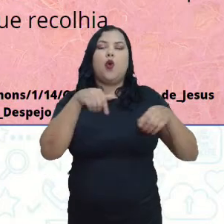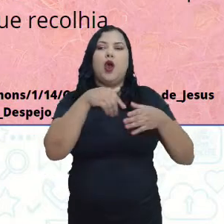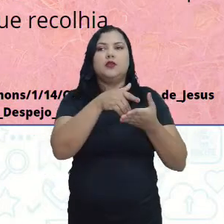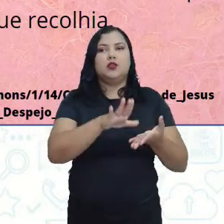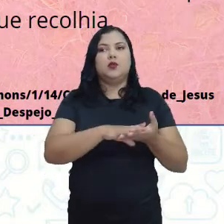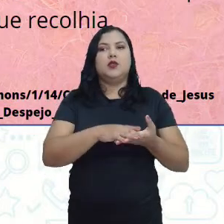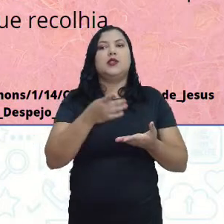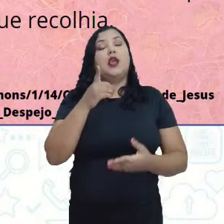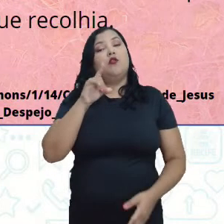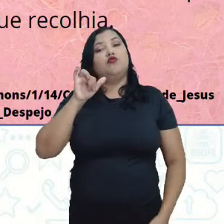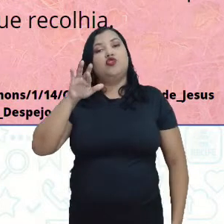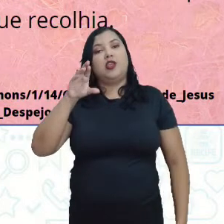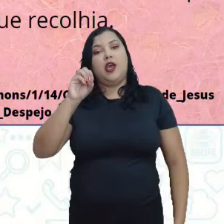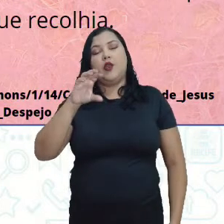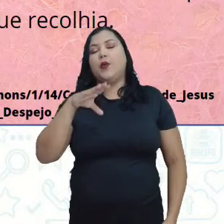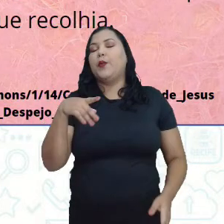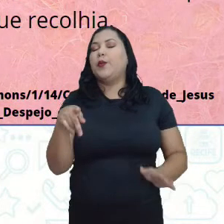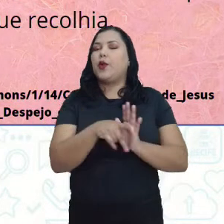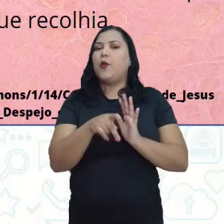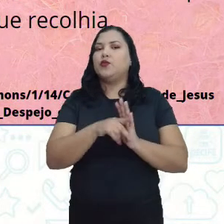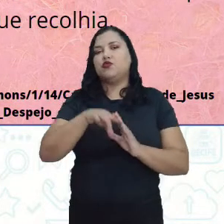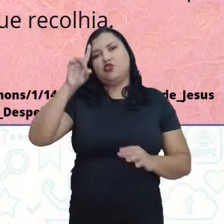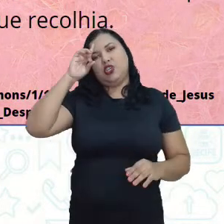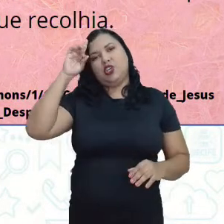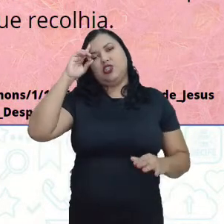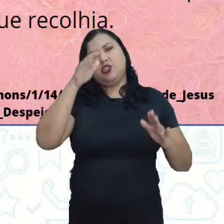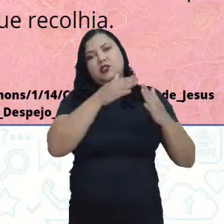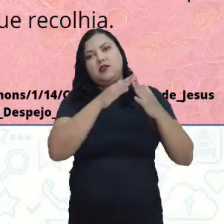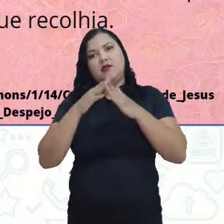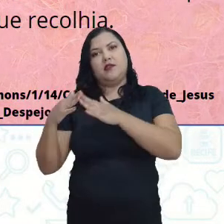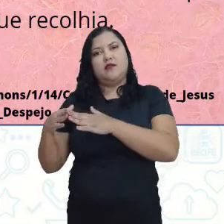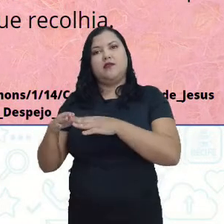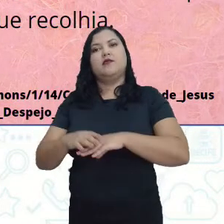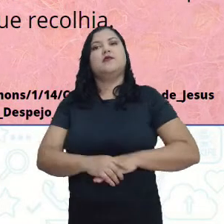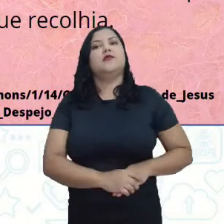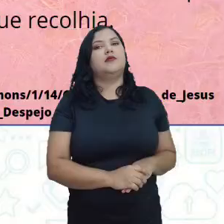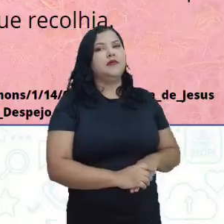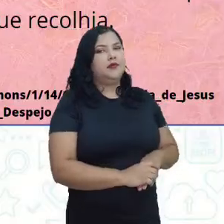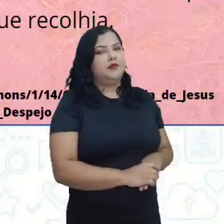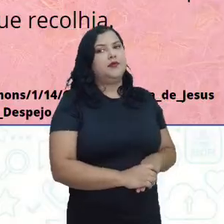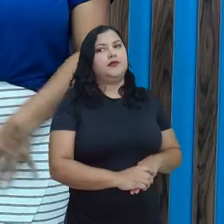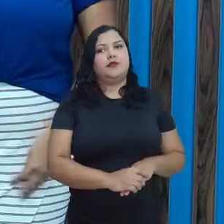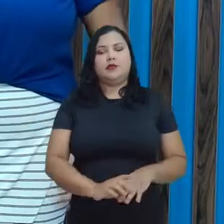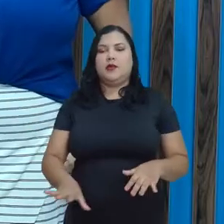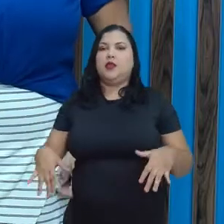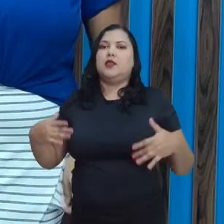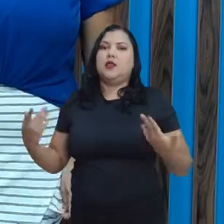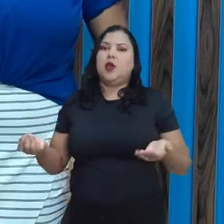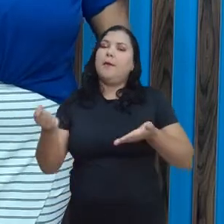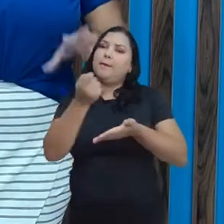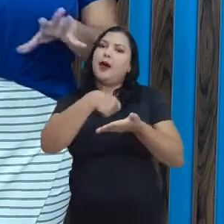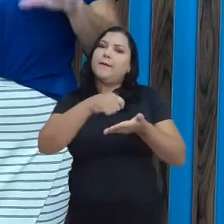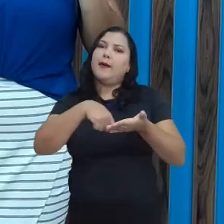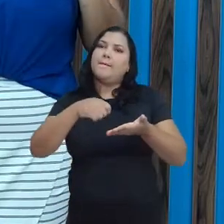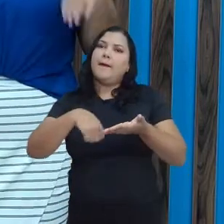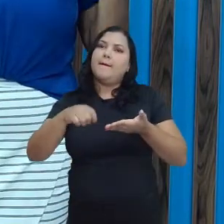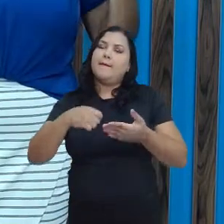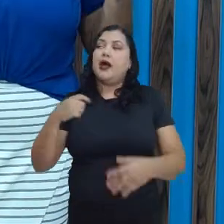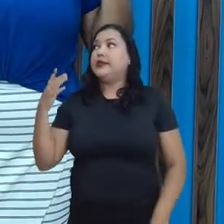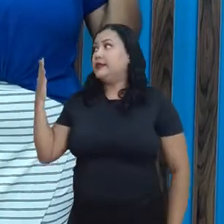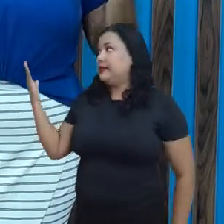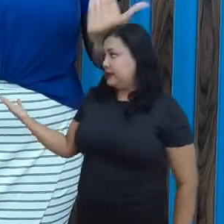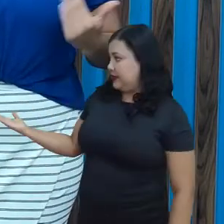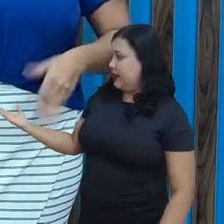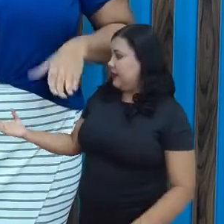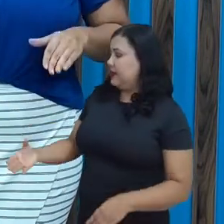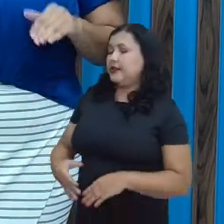o cotidiano da favela em cadernos que encontrava no material que recolhia. Então, a produção literária de Carolina Maria